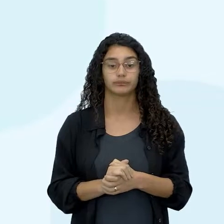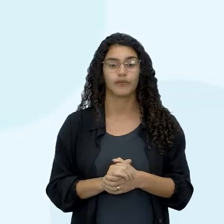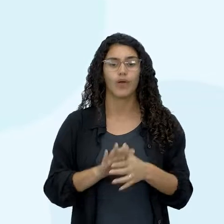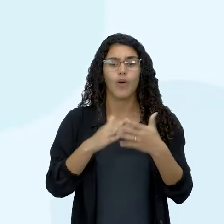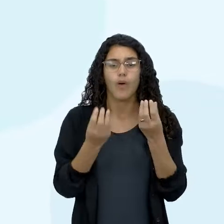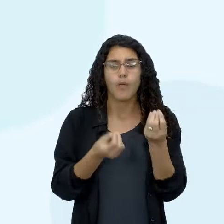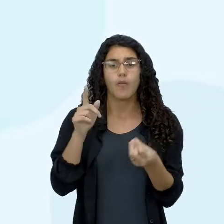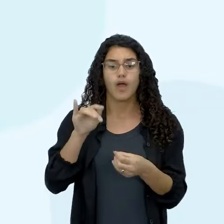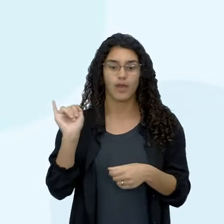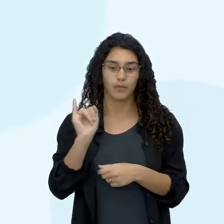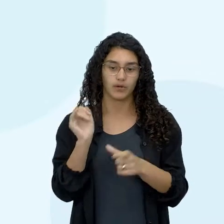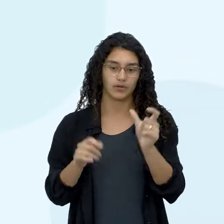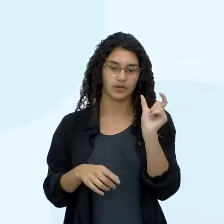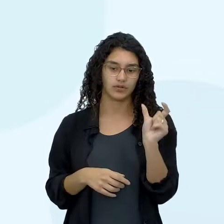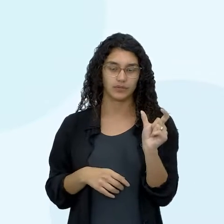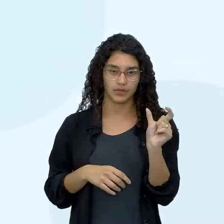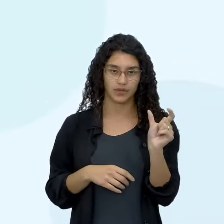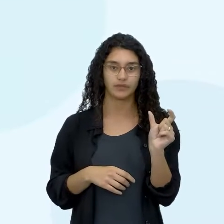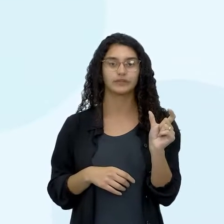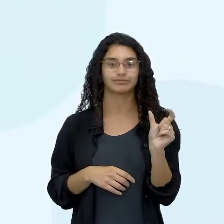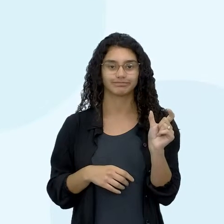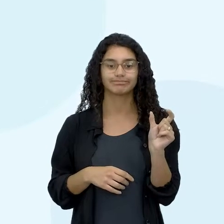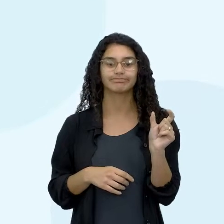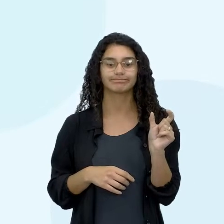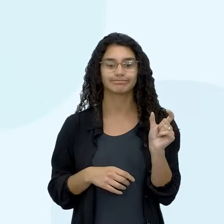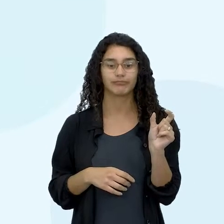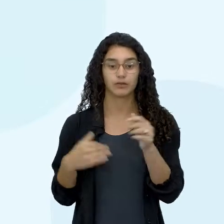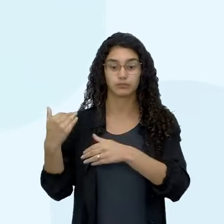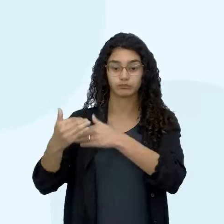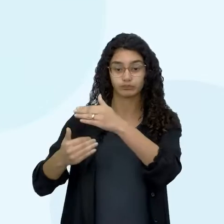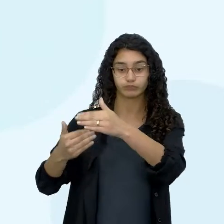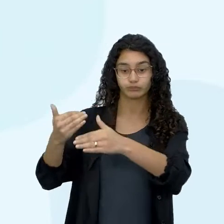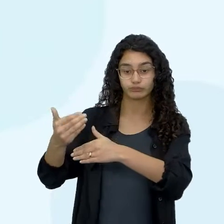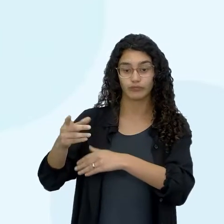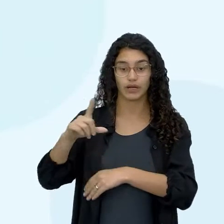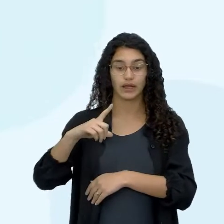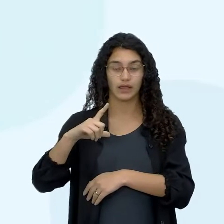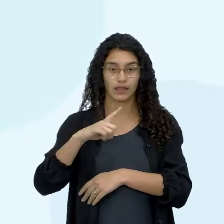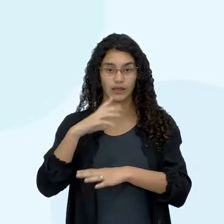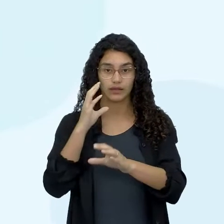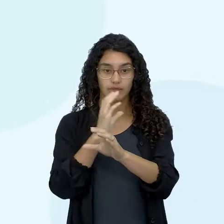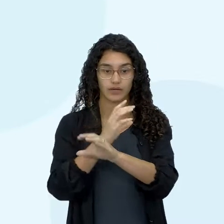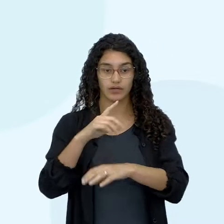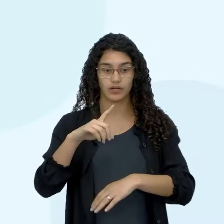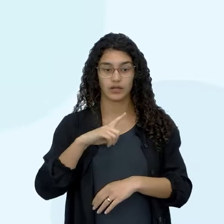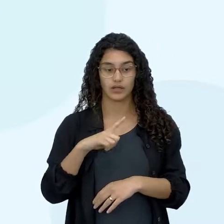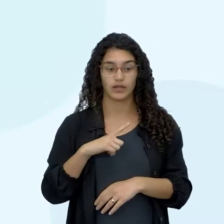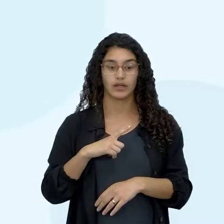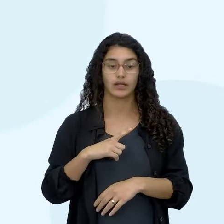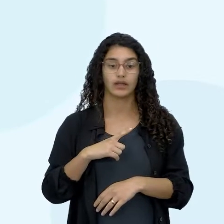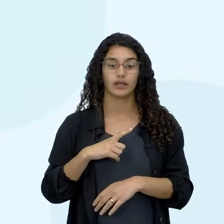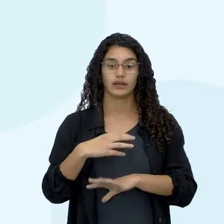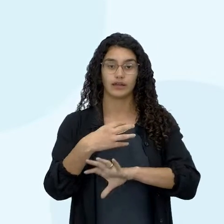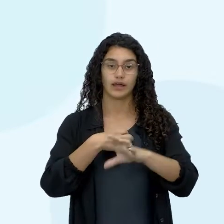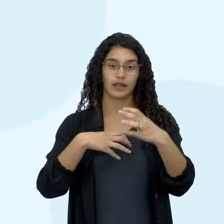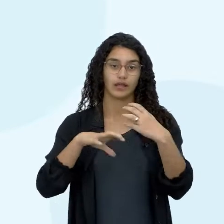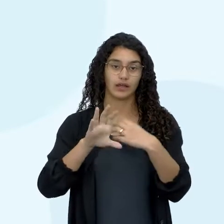quão é importante essa palavra do ponto de vista da trajetória civilizatória. A